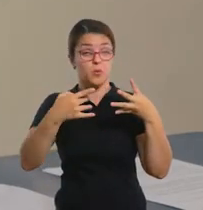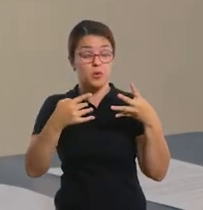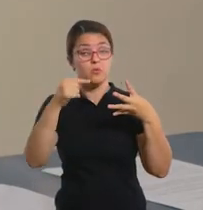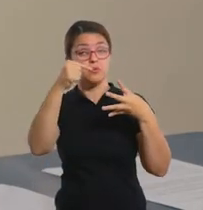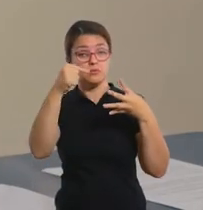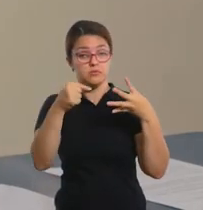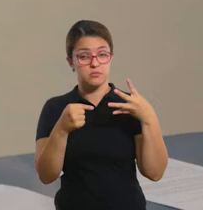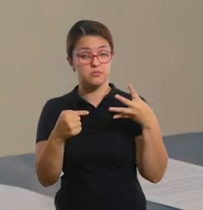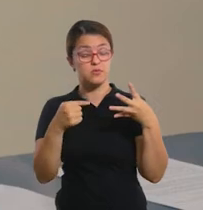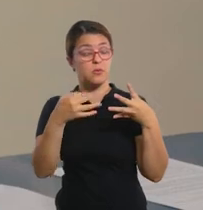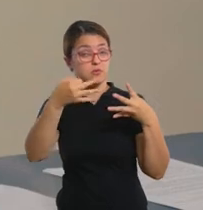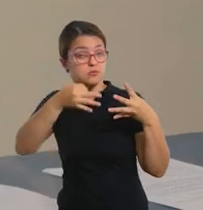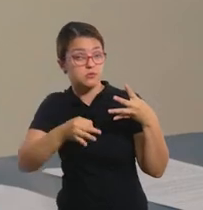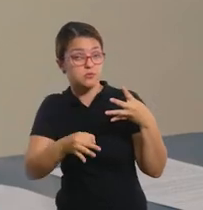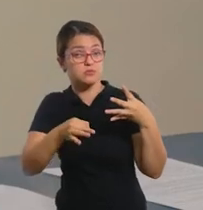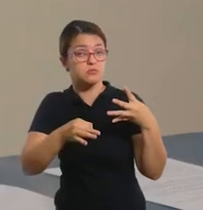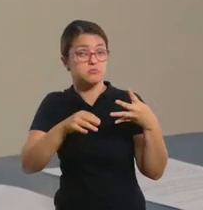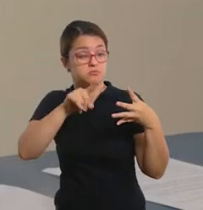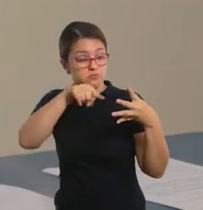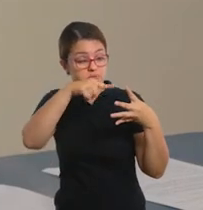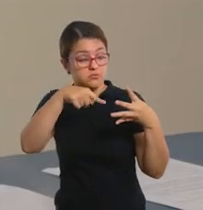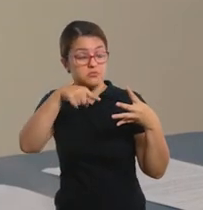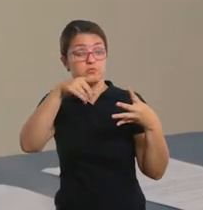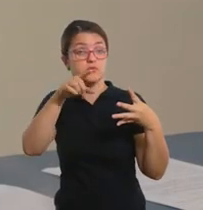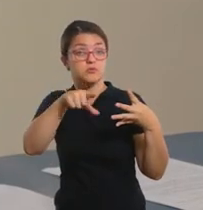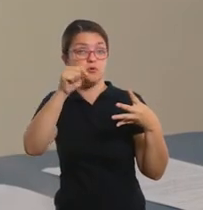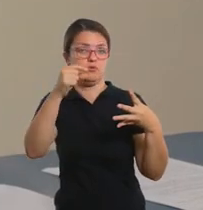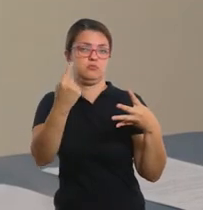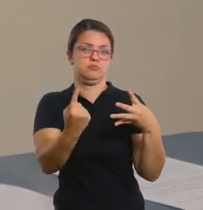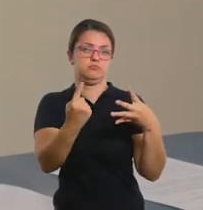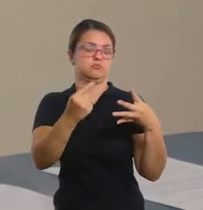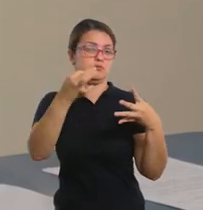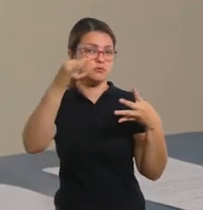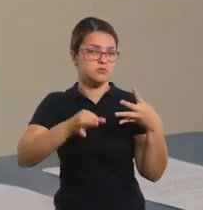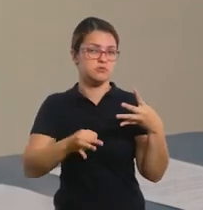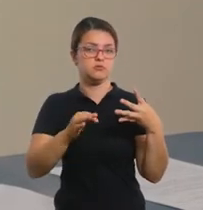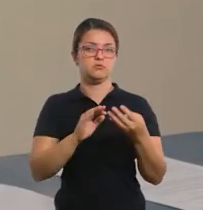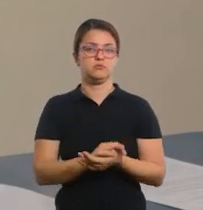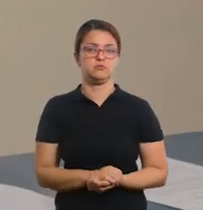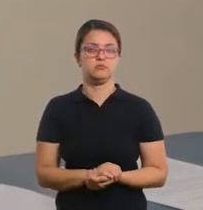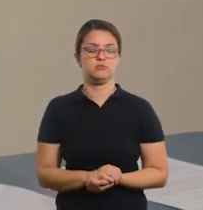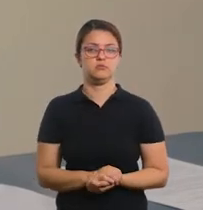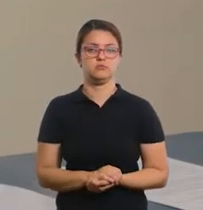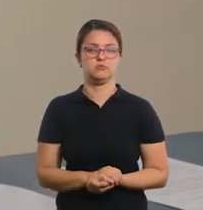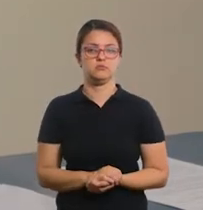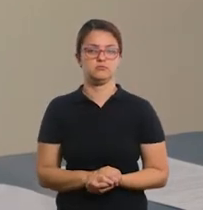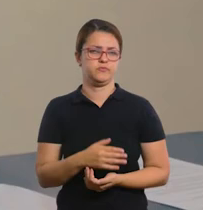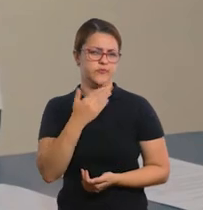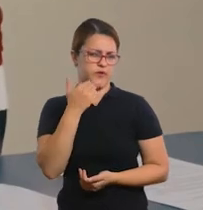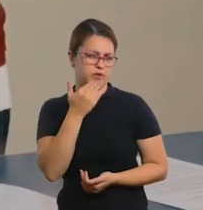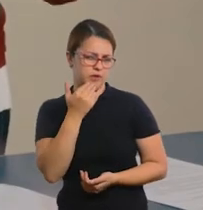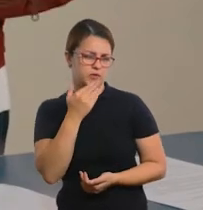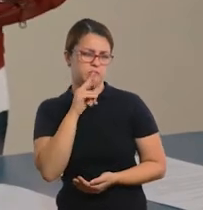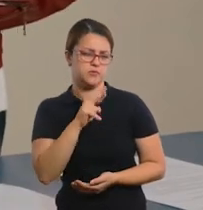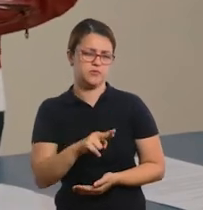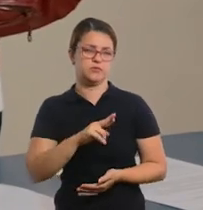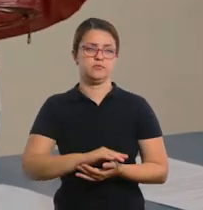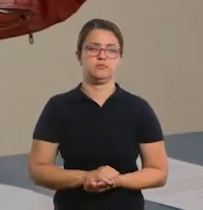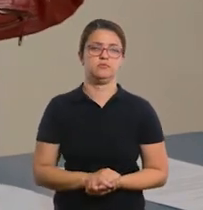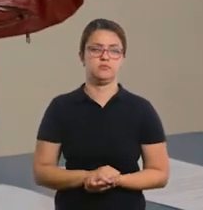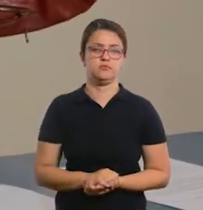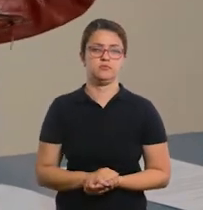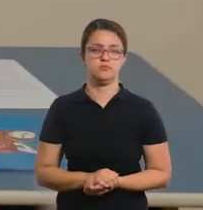procurar qual é a alternativa correta e marcar um X na letra correspondente à alternativa certa, ok? Tá fácil também para responder,